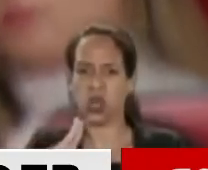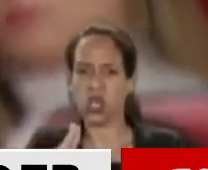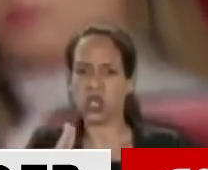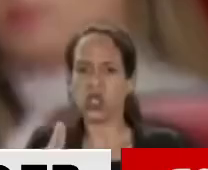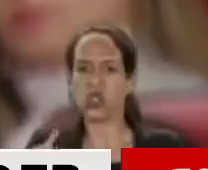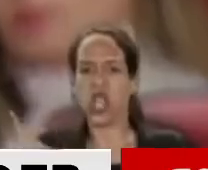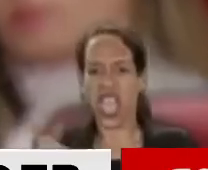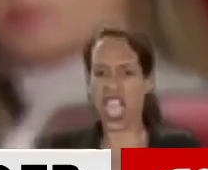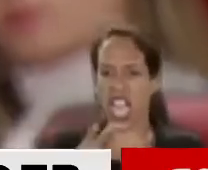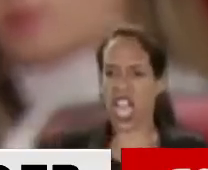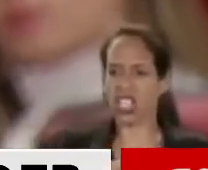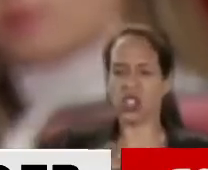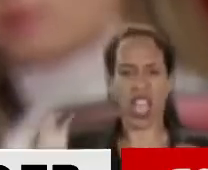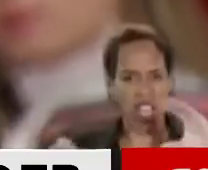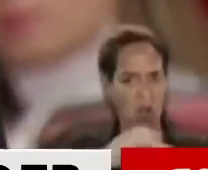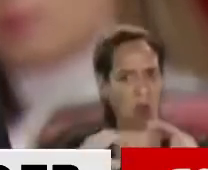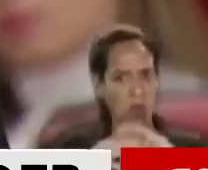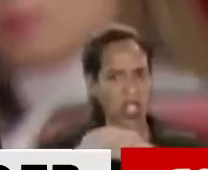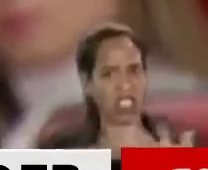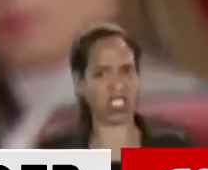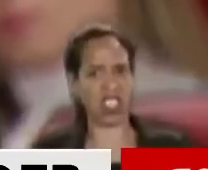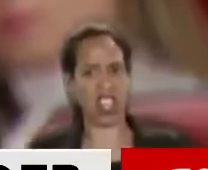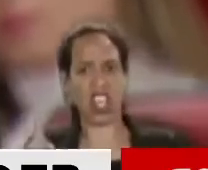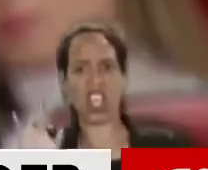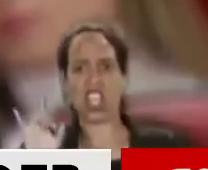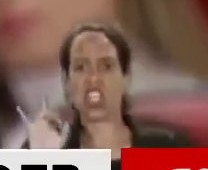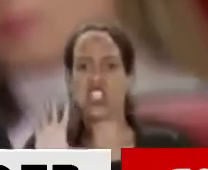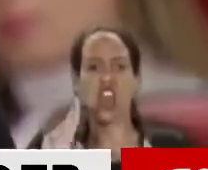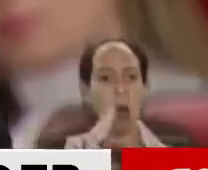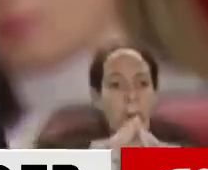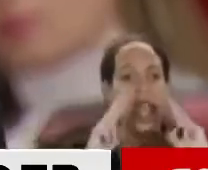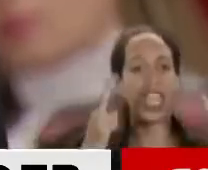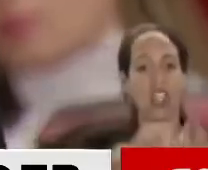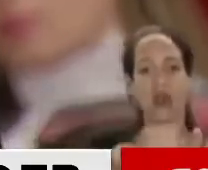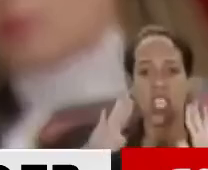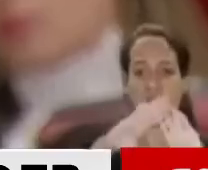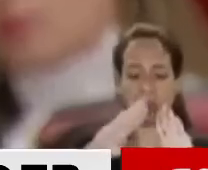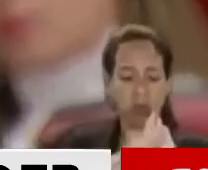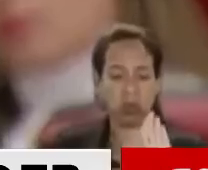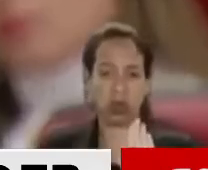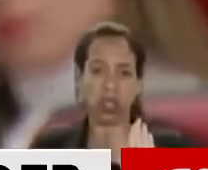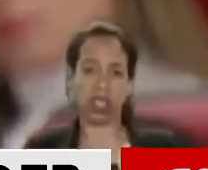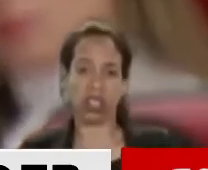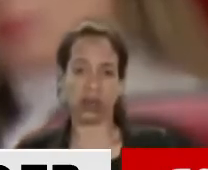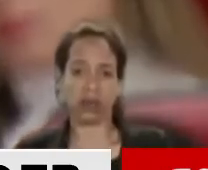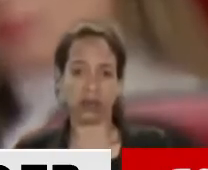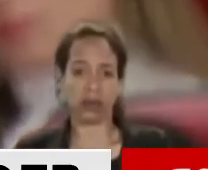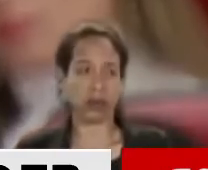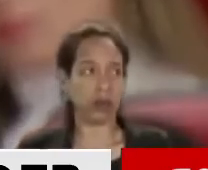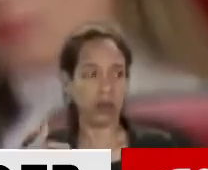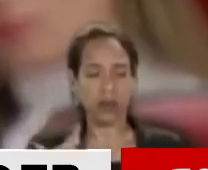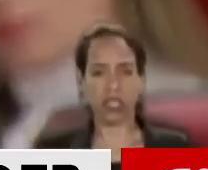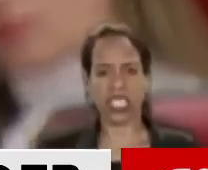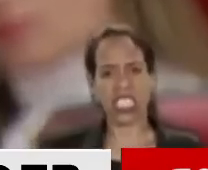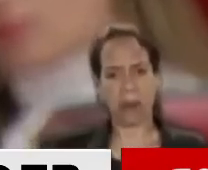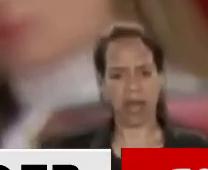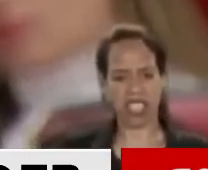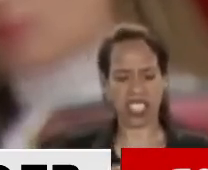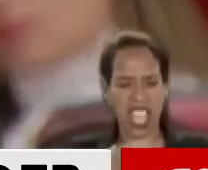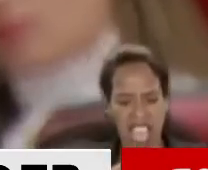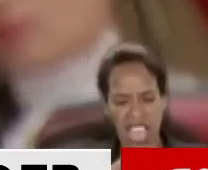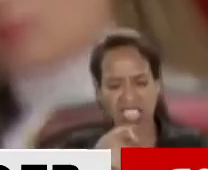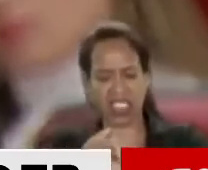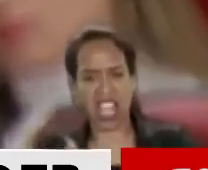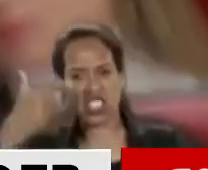comunicação. Mas não há fatos, há apenas uma reunião. Como não há fatos? Será que vamos entrar